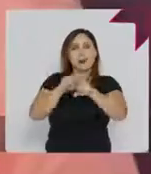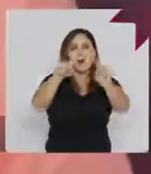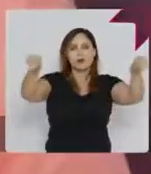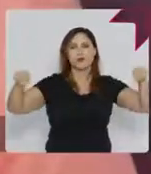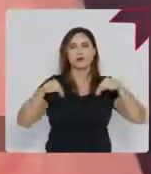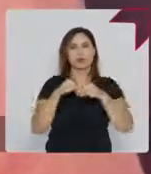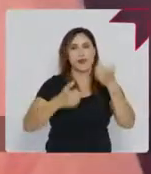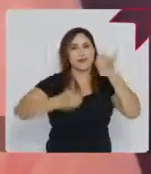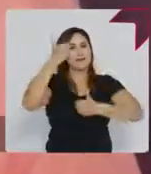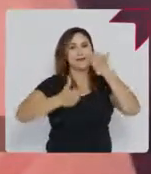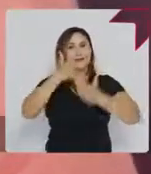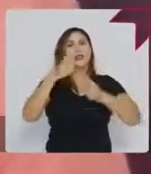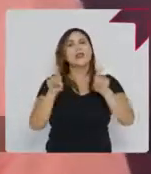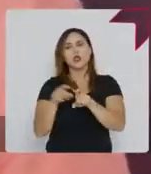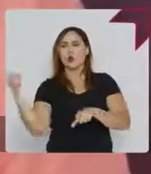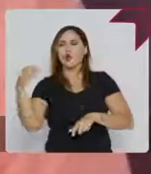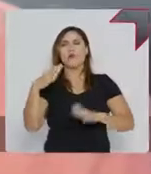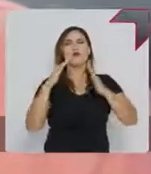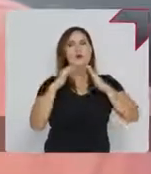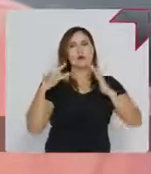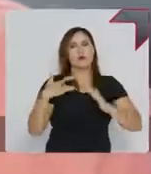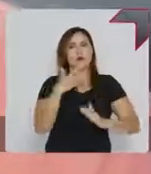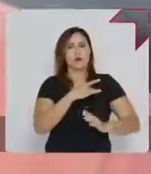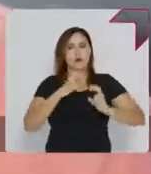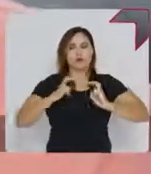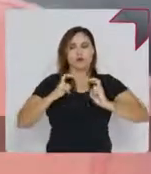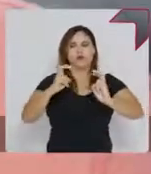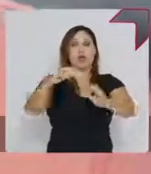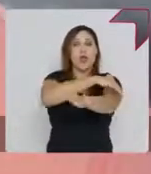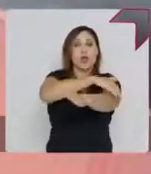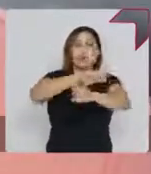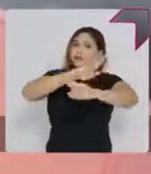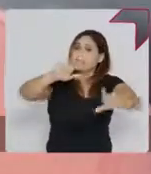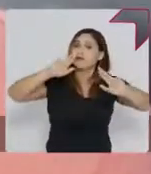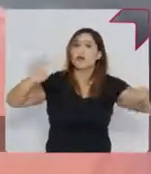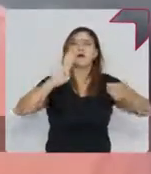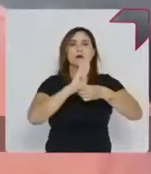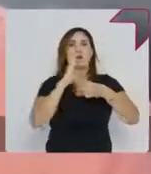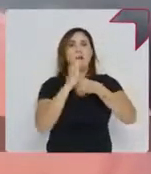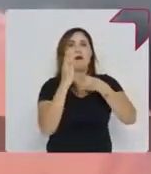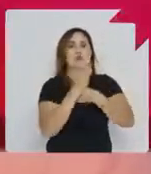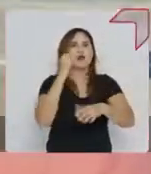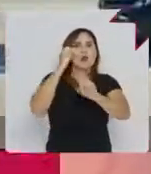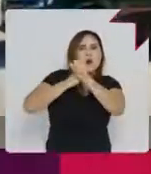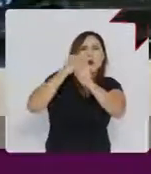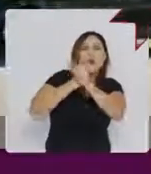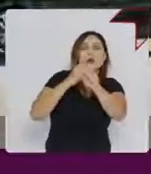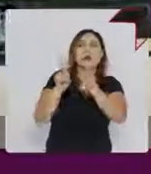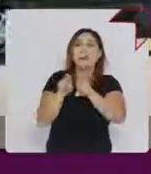e construir novos postos de saúde. Vamos asfaltar ruas em todos os bairros e construir